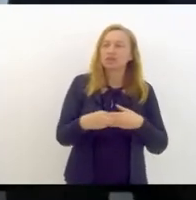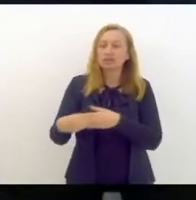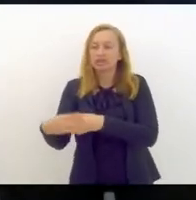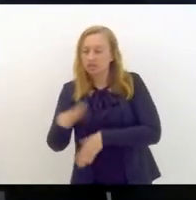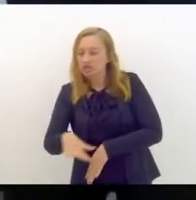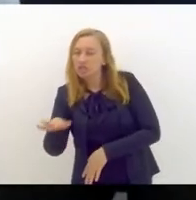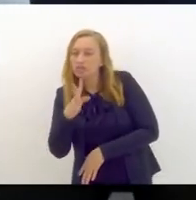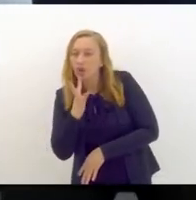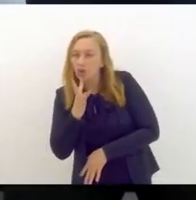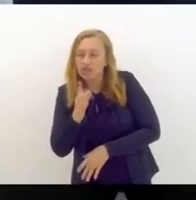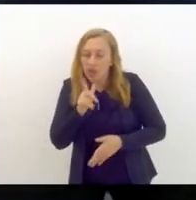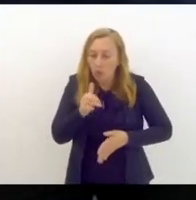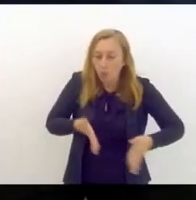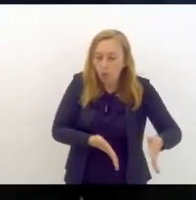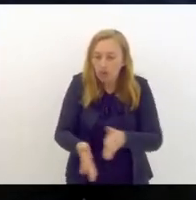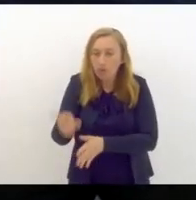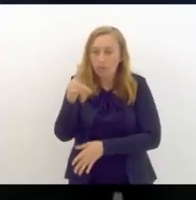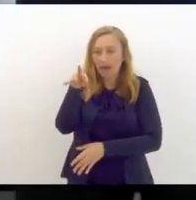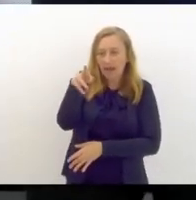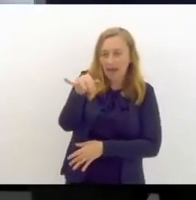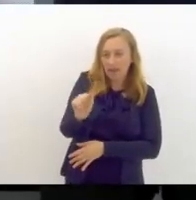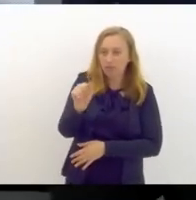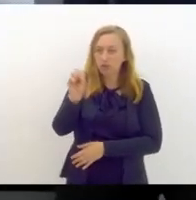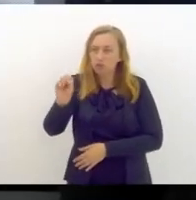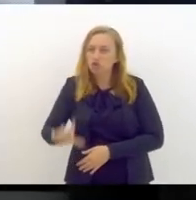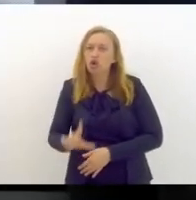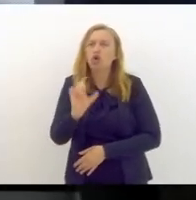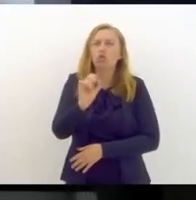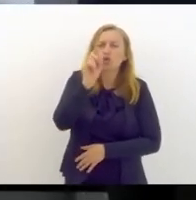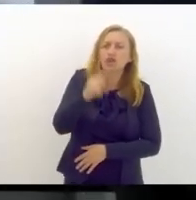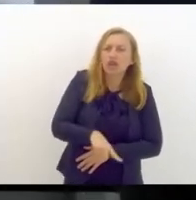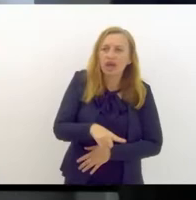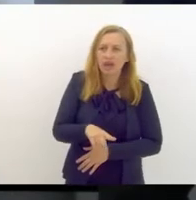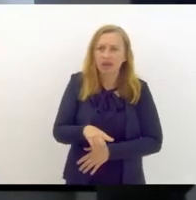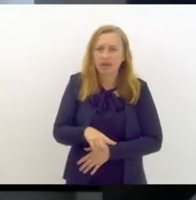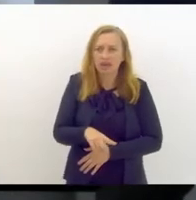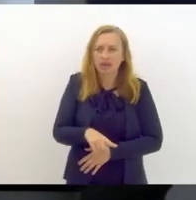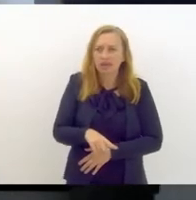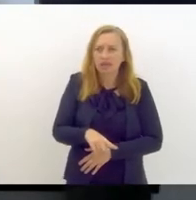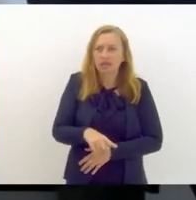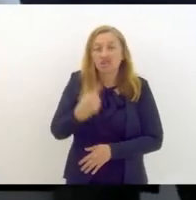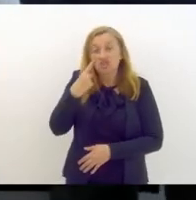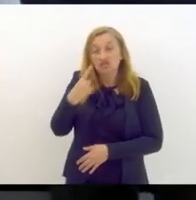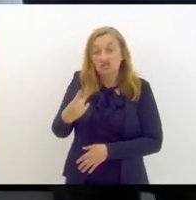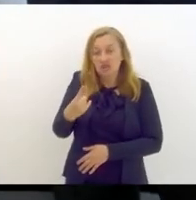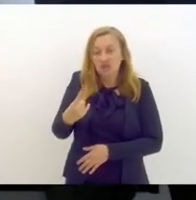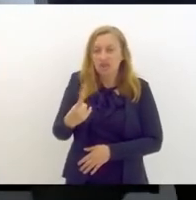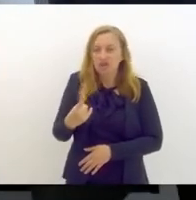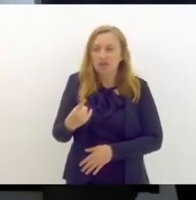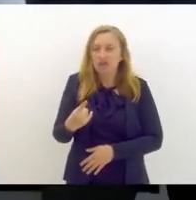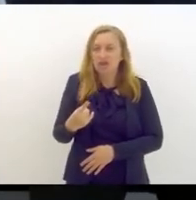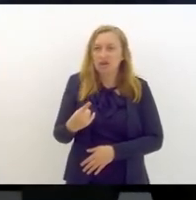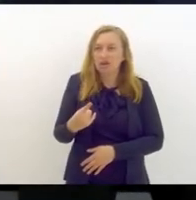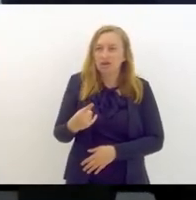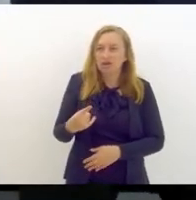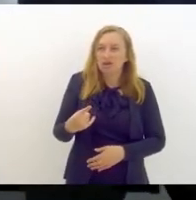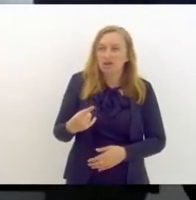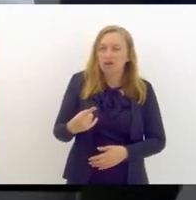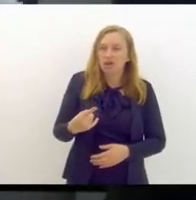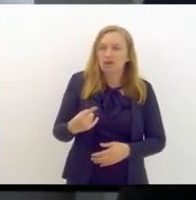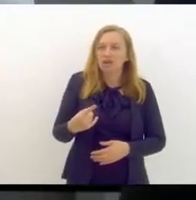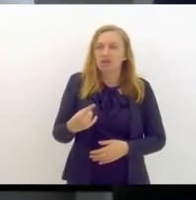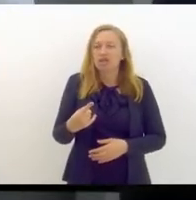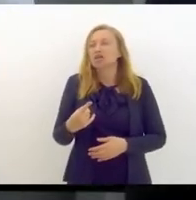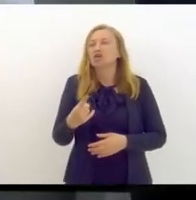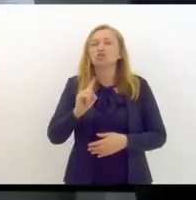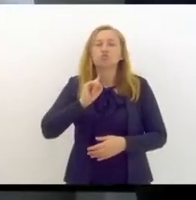Rio Paraíba do Sul, o que, que é. E não só em cima da ponte do Grande Centro, quando a gente vê descarga, a gente vê esgotamento sanitário